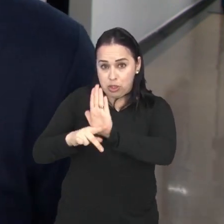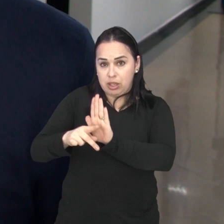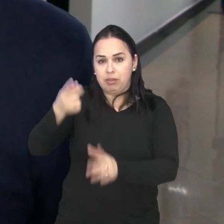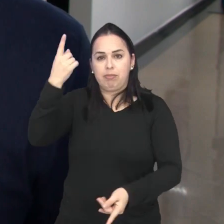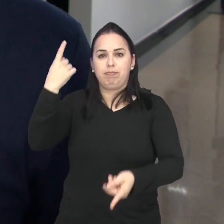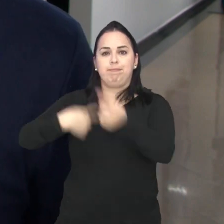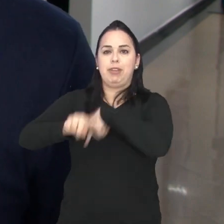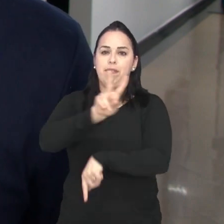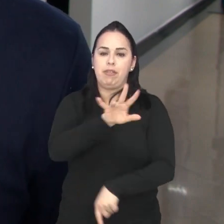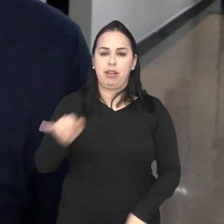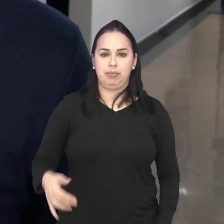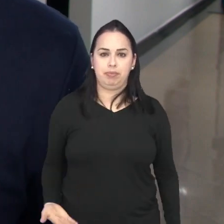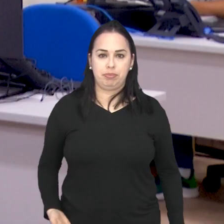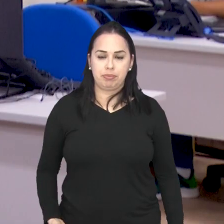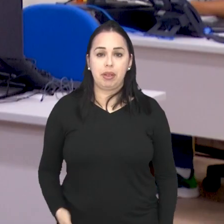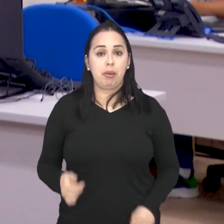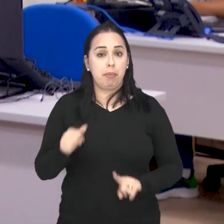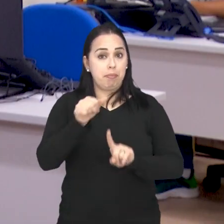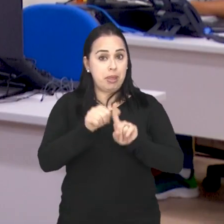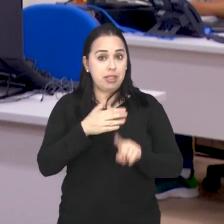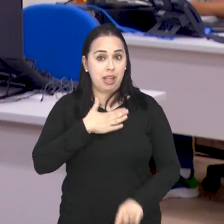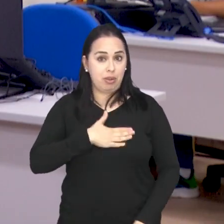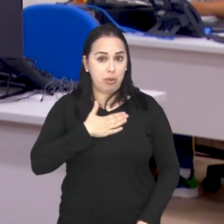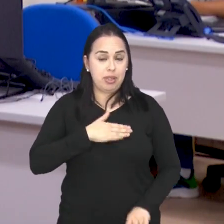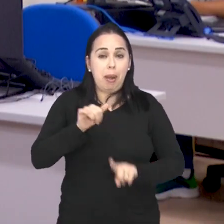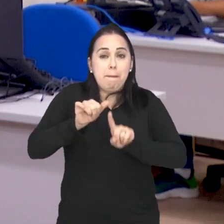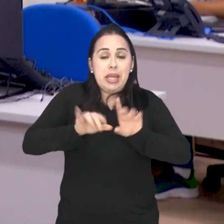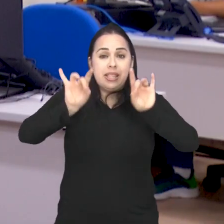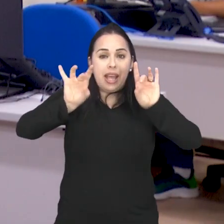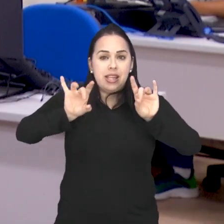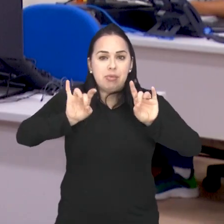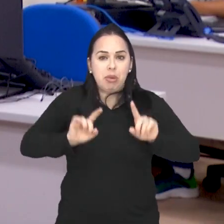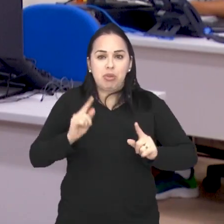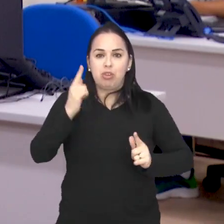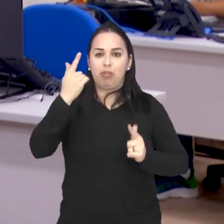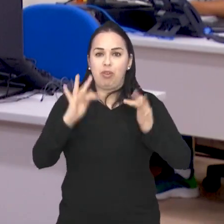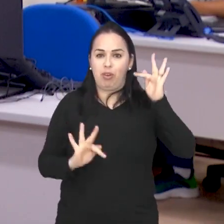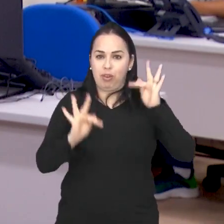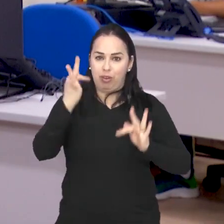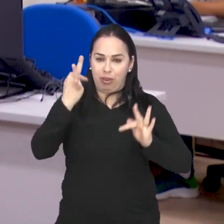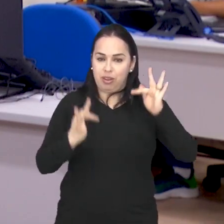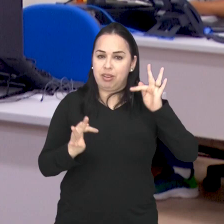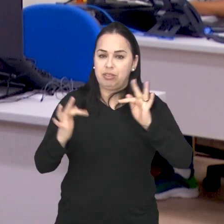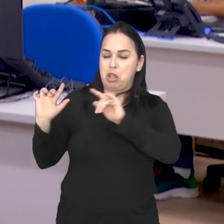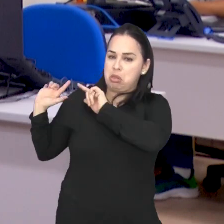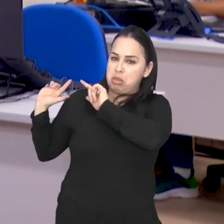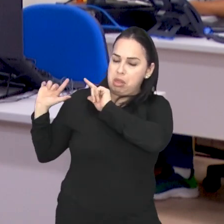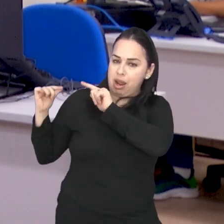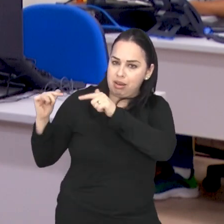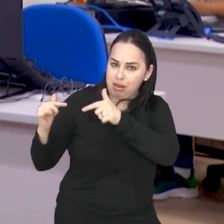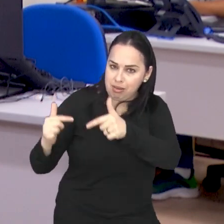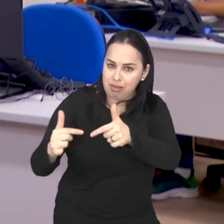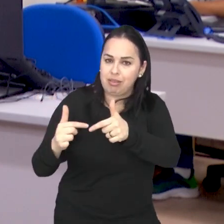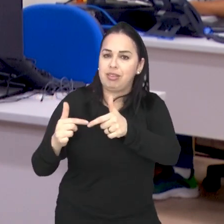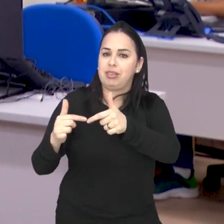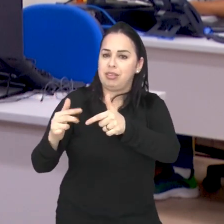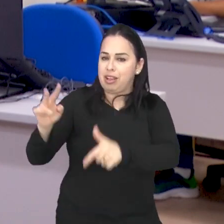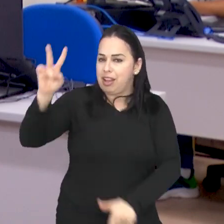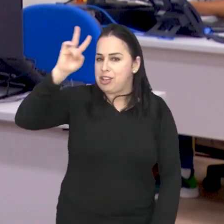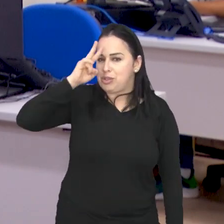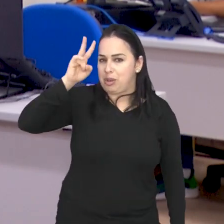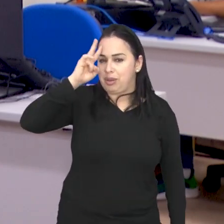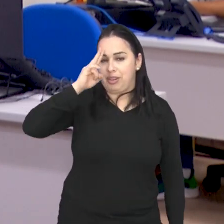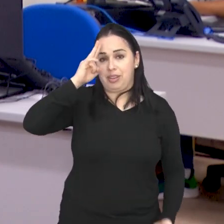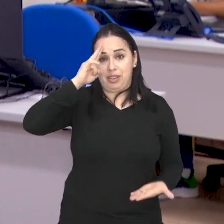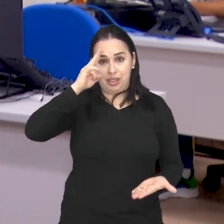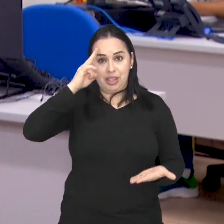de inteligência artificial na cidade. E agosto é o mês do folclore, tempo para valorizar nossa cultura e tradição, que também faz parte da